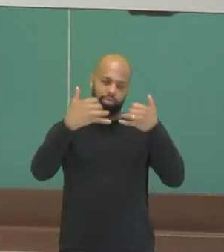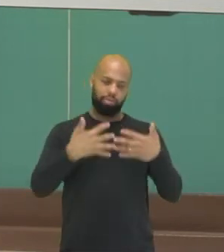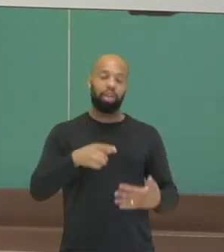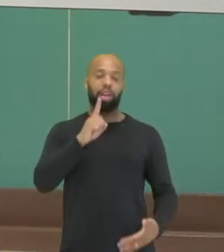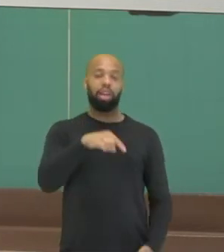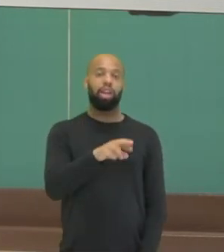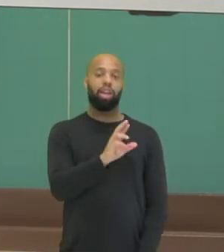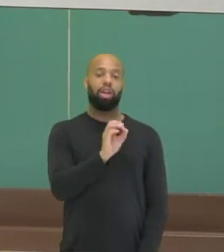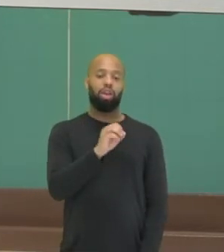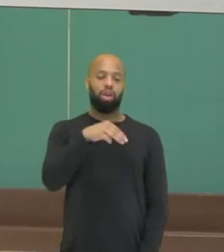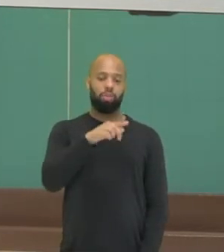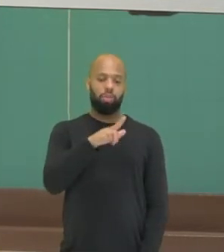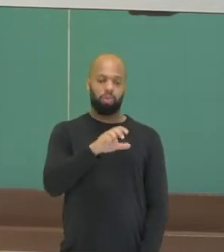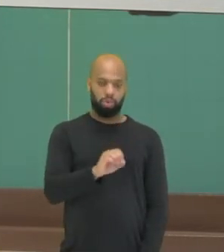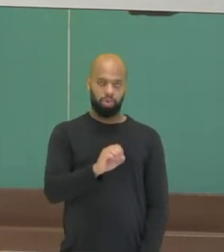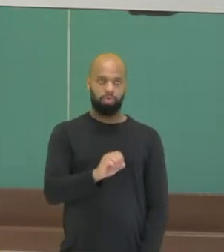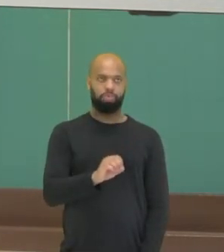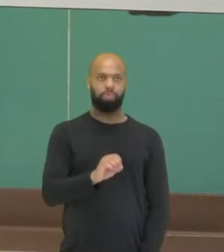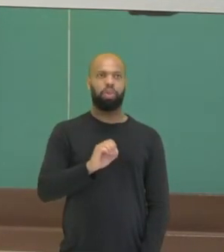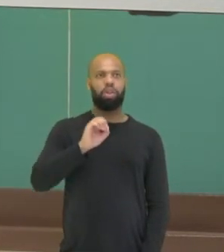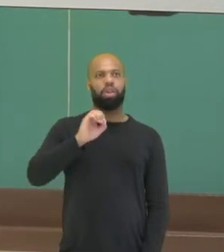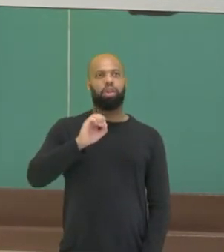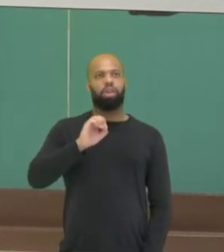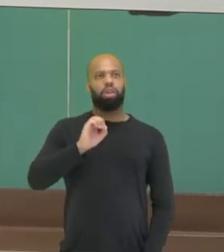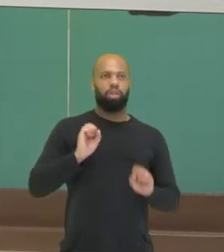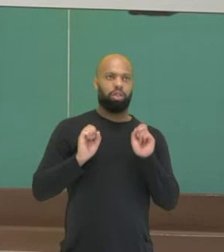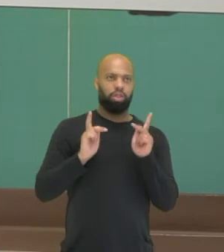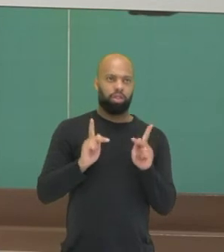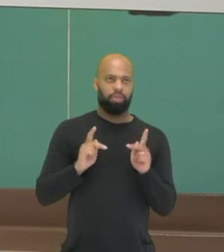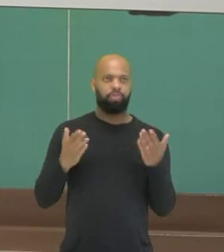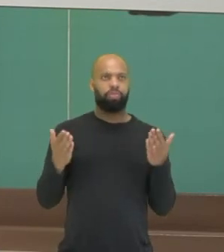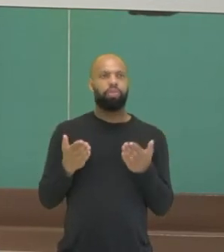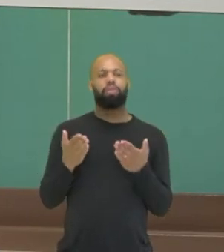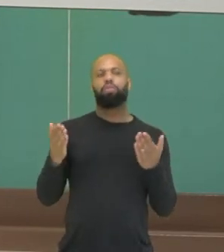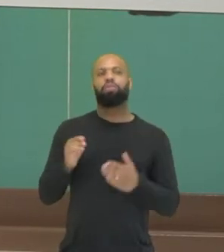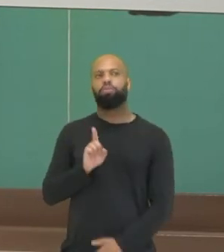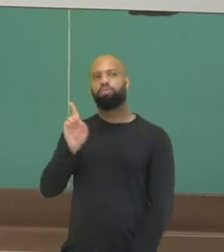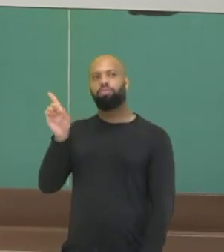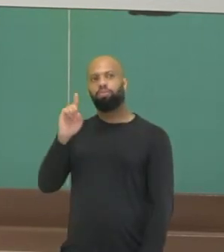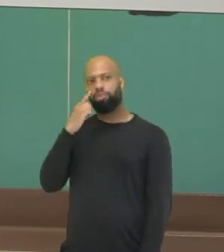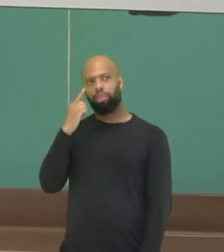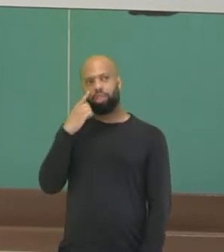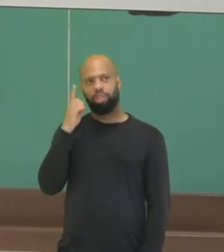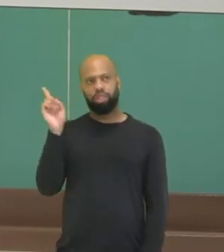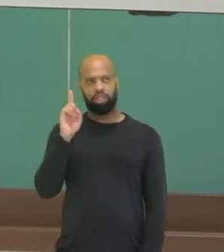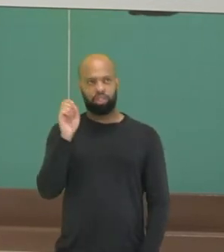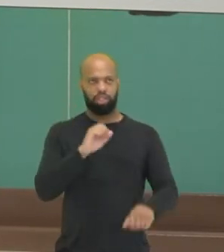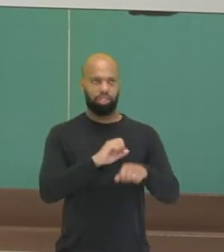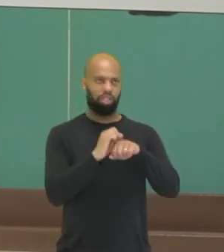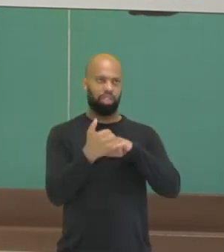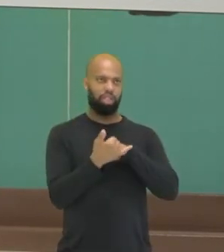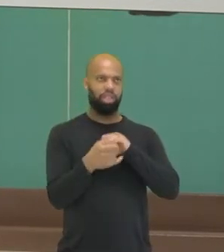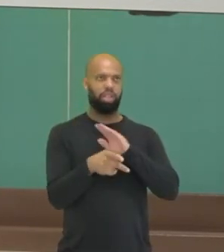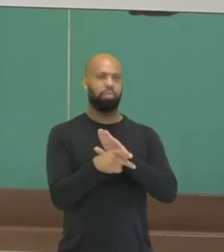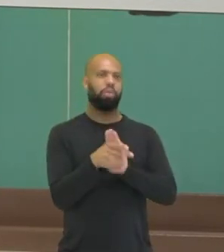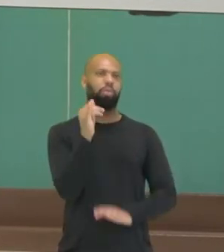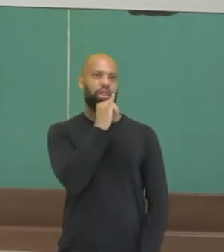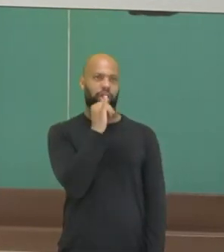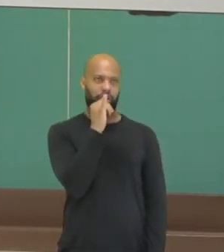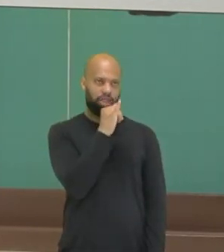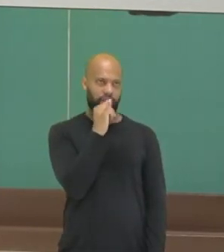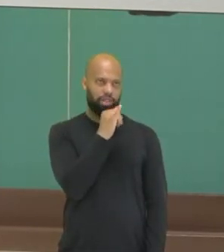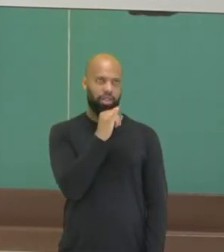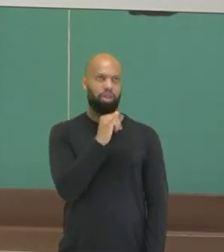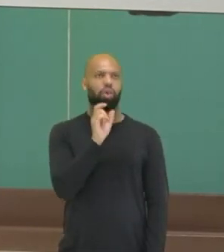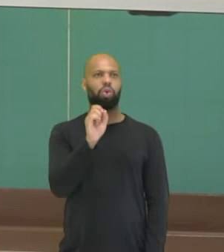e terminando com Tarquínio o Soberbo em 509 a.C. Península Itálica, então aqui tudo começa, meus amigos. É a Itália, professor? Correto. Professor, o